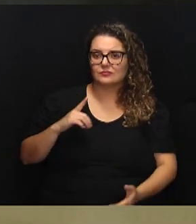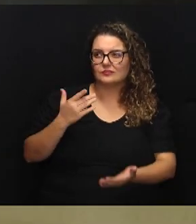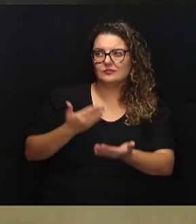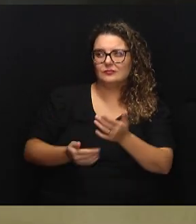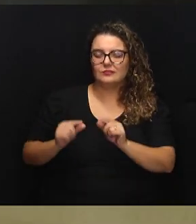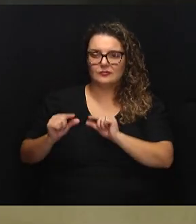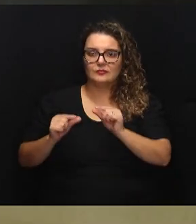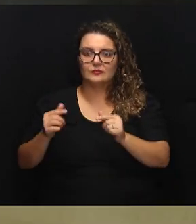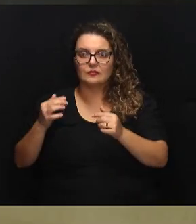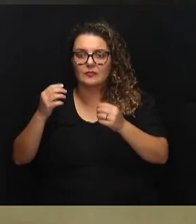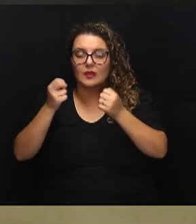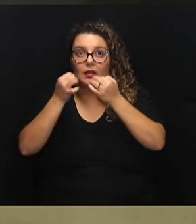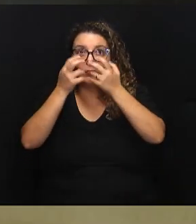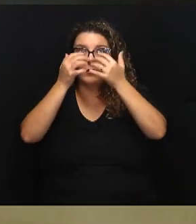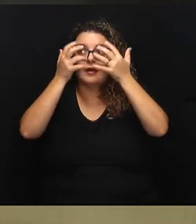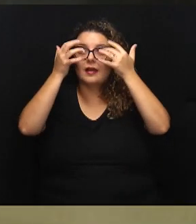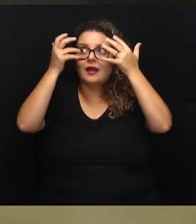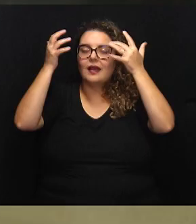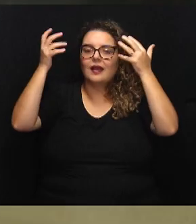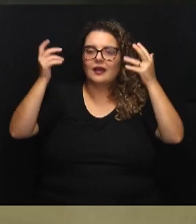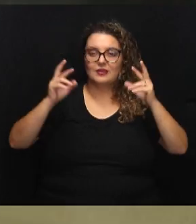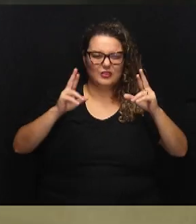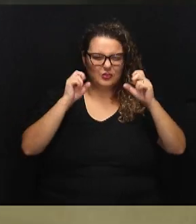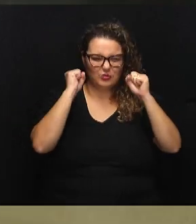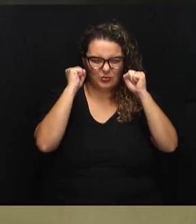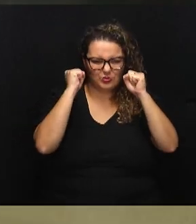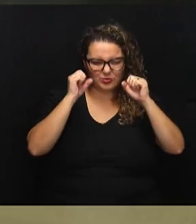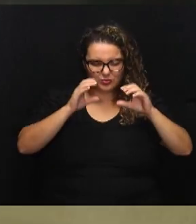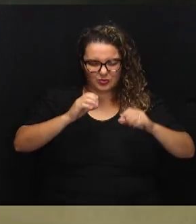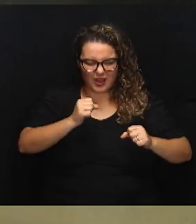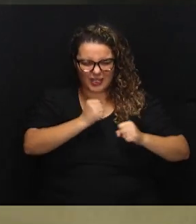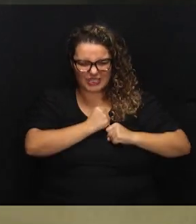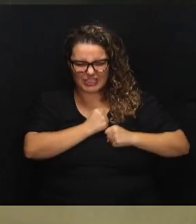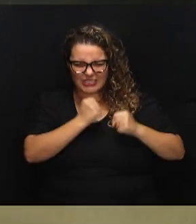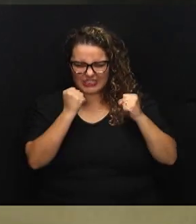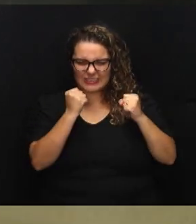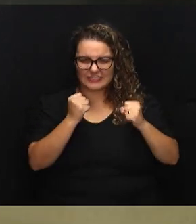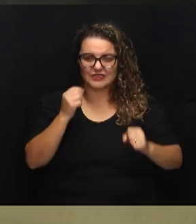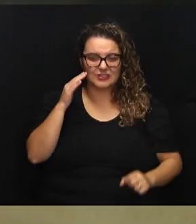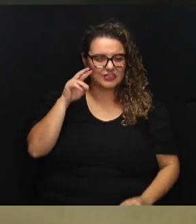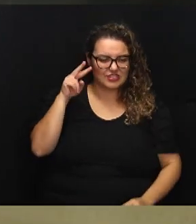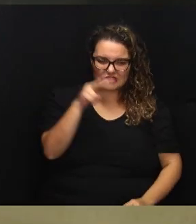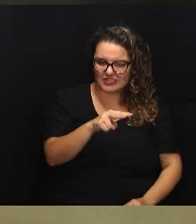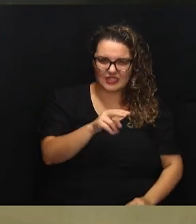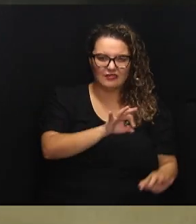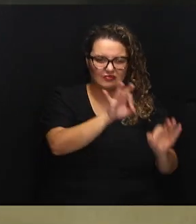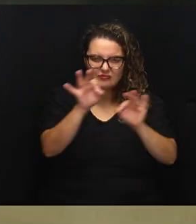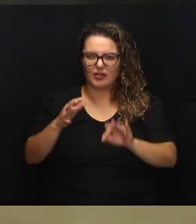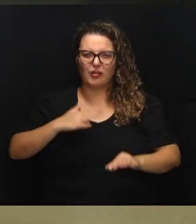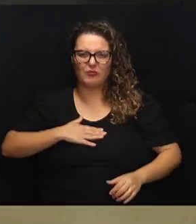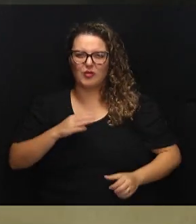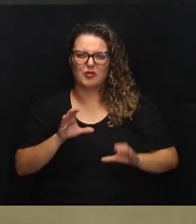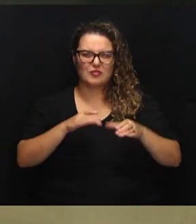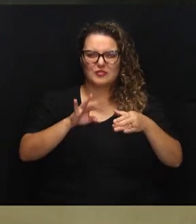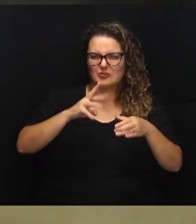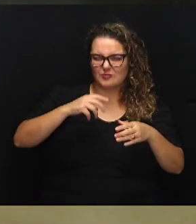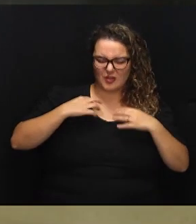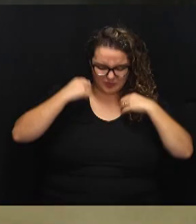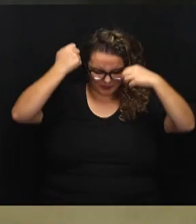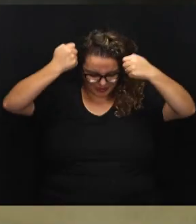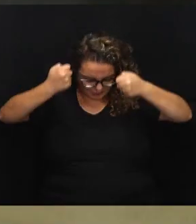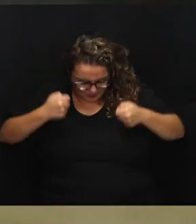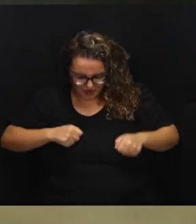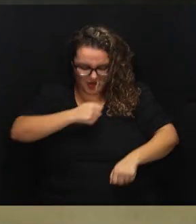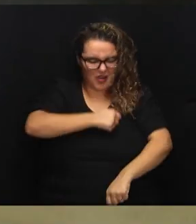essa magia, né, de torcer para o seu time, de ir lá ver o jogo, meu time vai jogar hoje, veste a camisa,